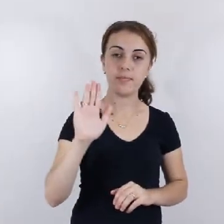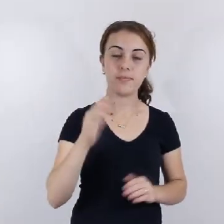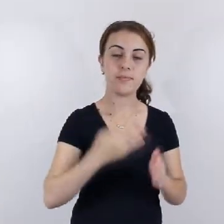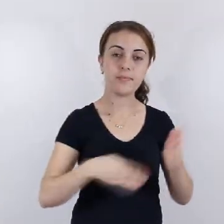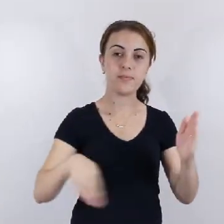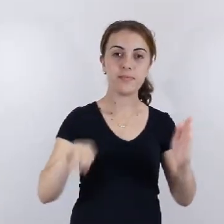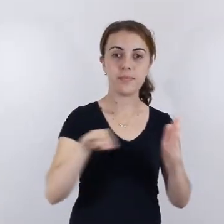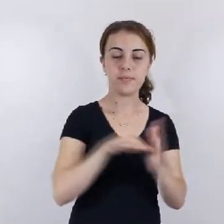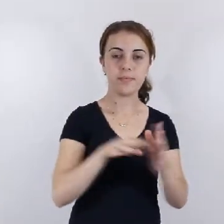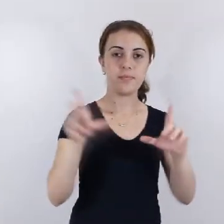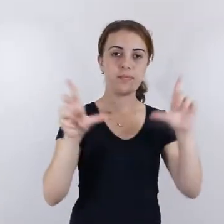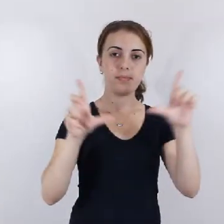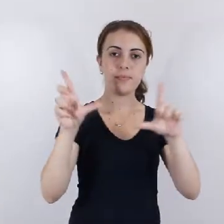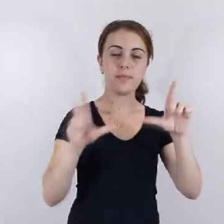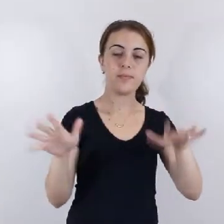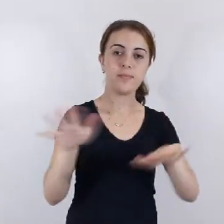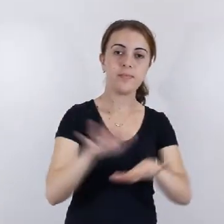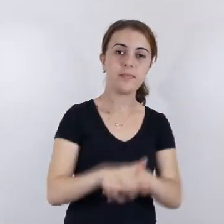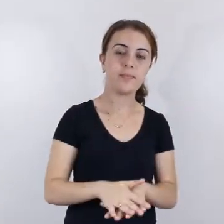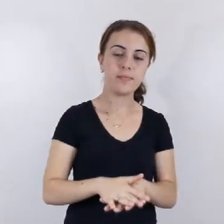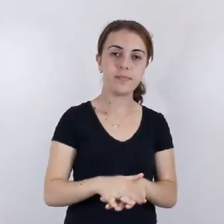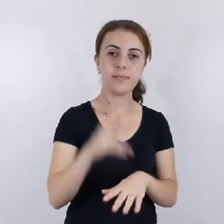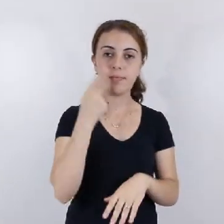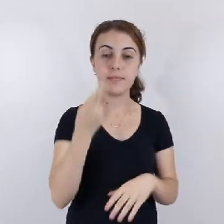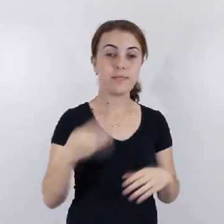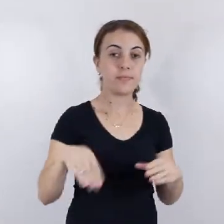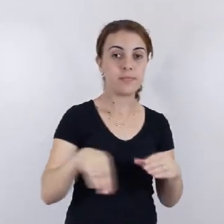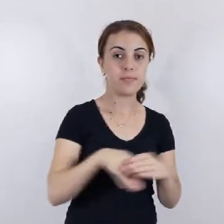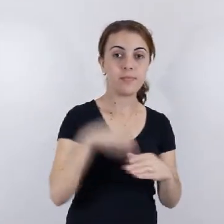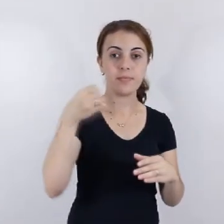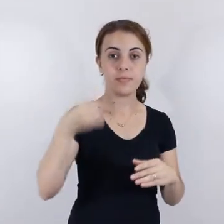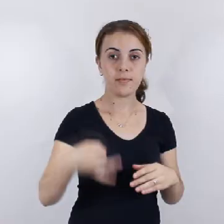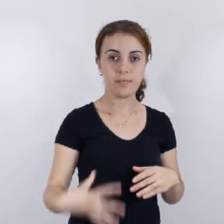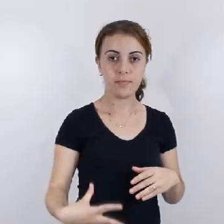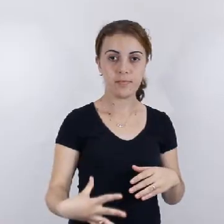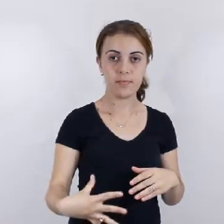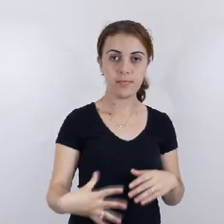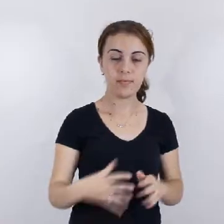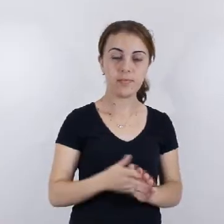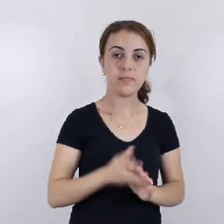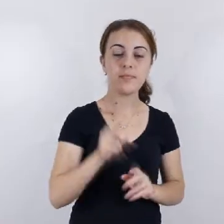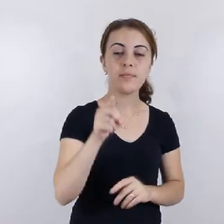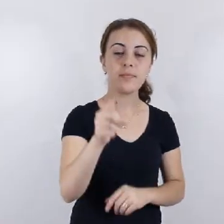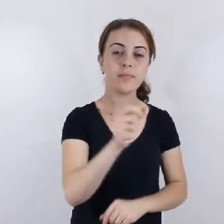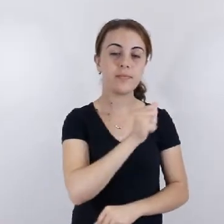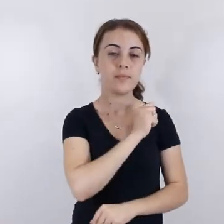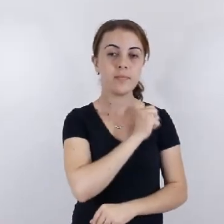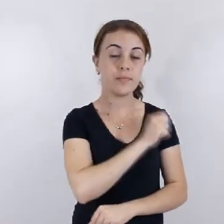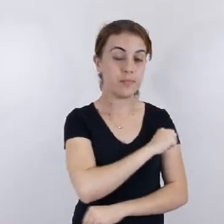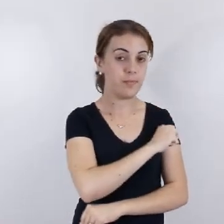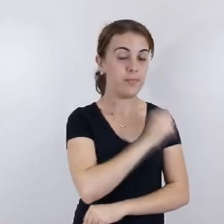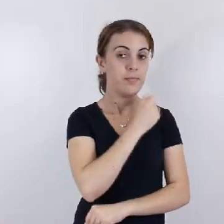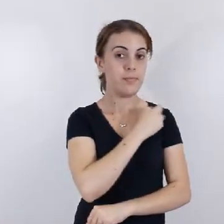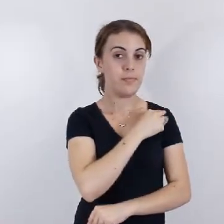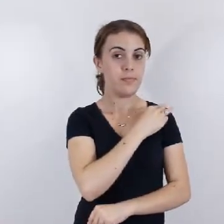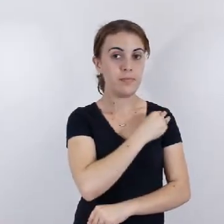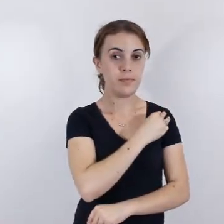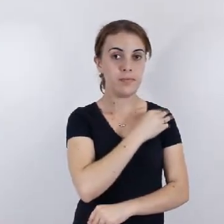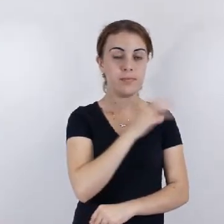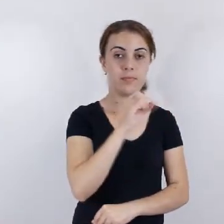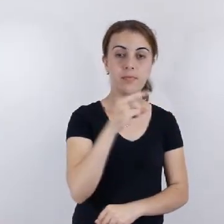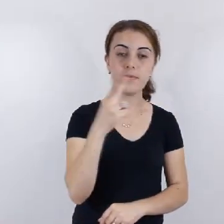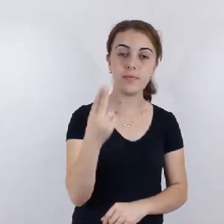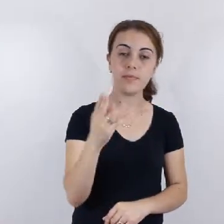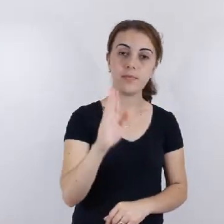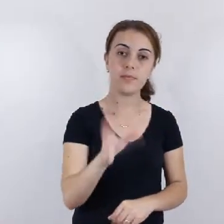Olá, seja bem-vindo ao Curtas Matemáticos. Hoje nós vamos falar sobre os conjuntos numéricos. Se